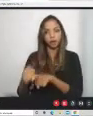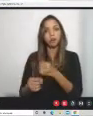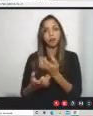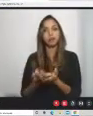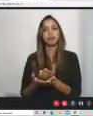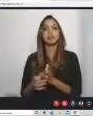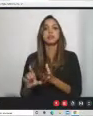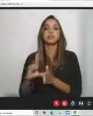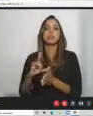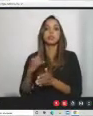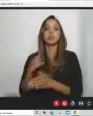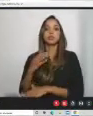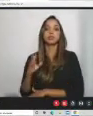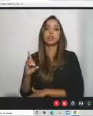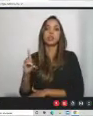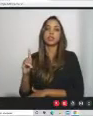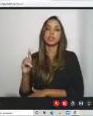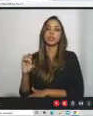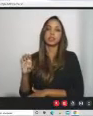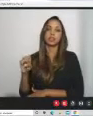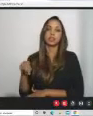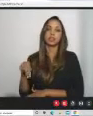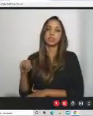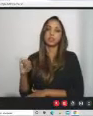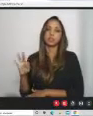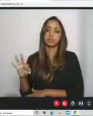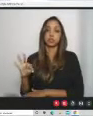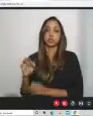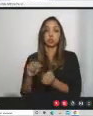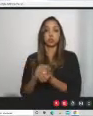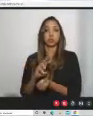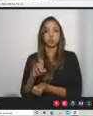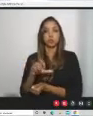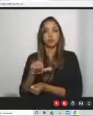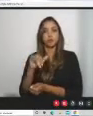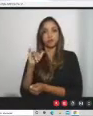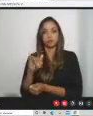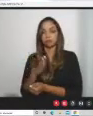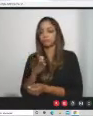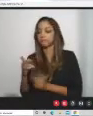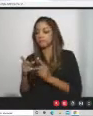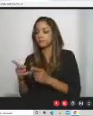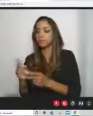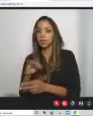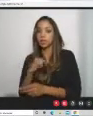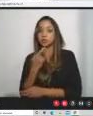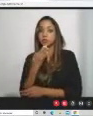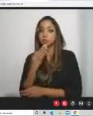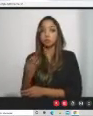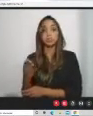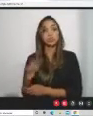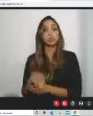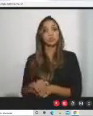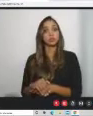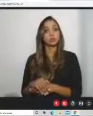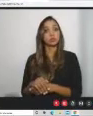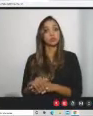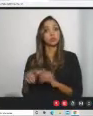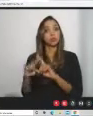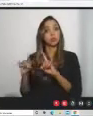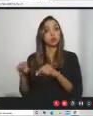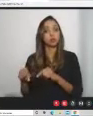com o presidente da Casa, vereador Vone, onde solicitamos esse andamento, um projeto para